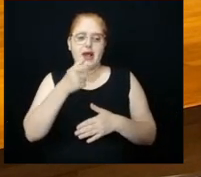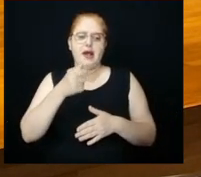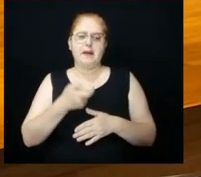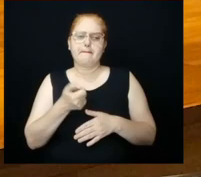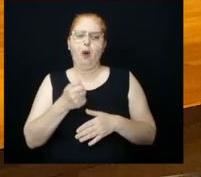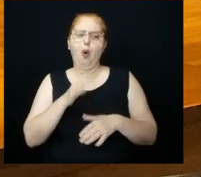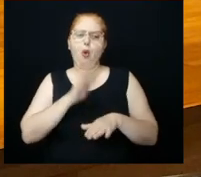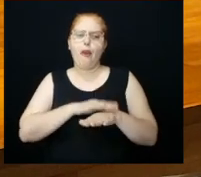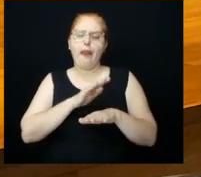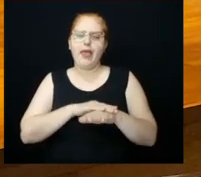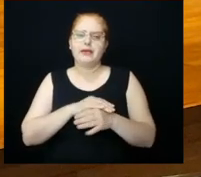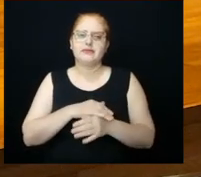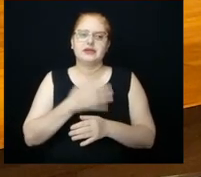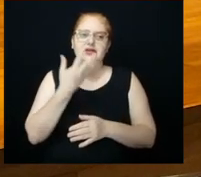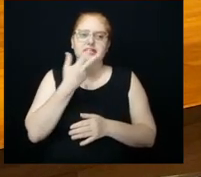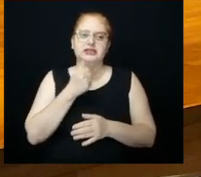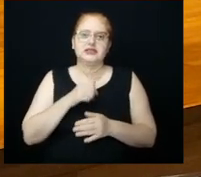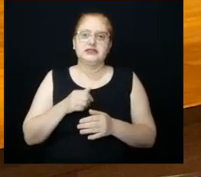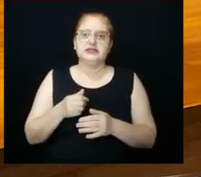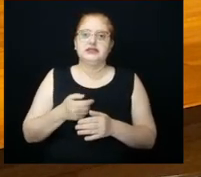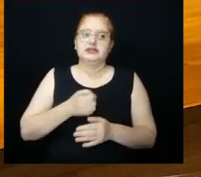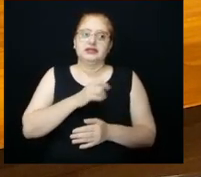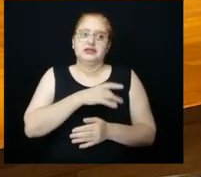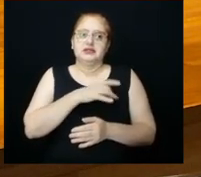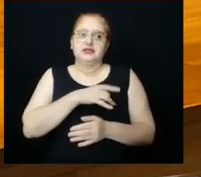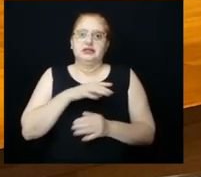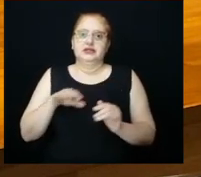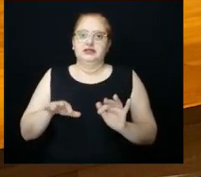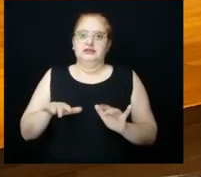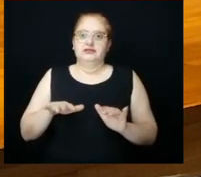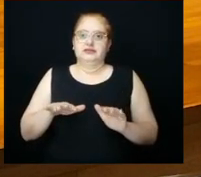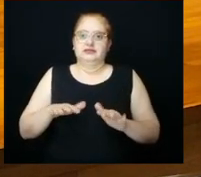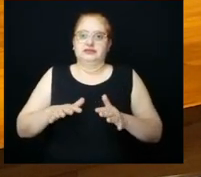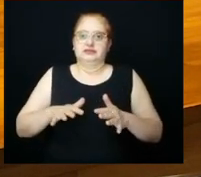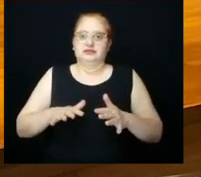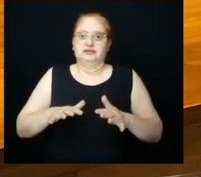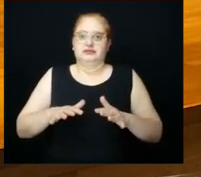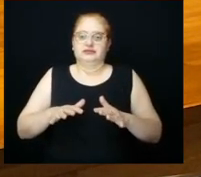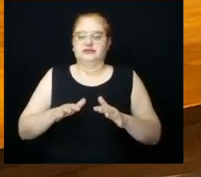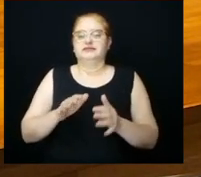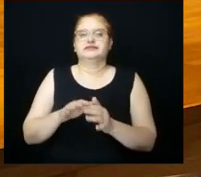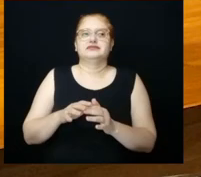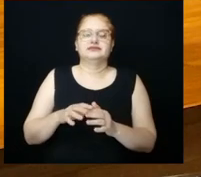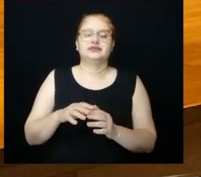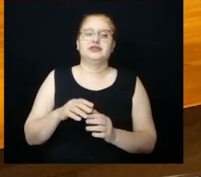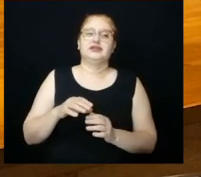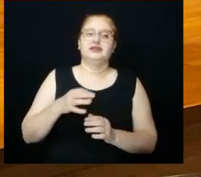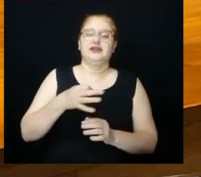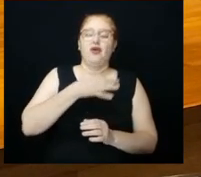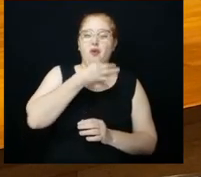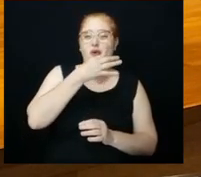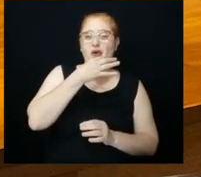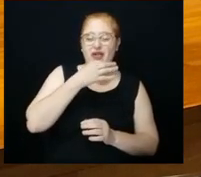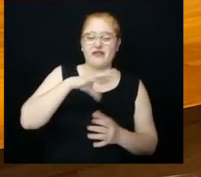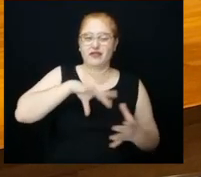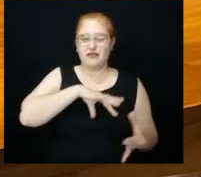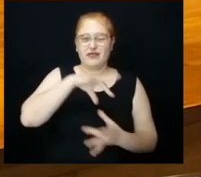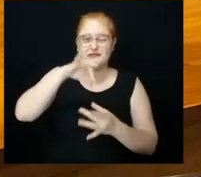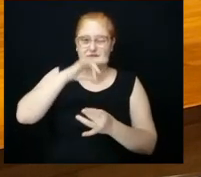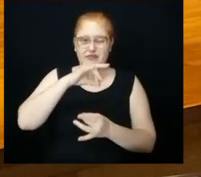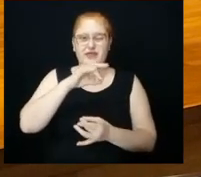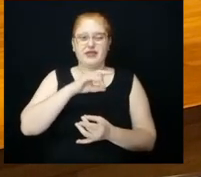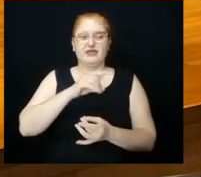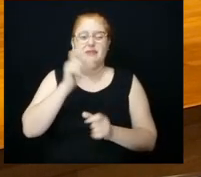tempo. O miúdo estremece. A tragédia final é mais recente que ele pensava. Os espíritos dos falecidos ainda por